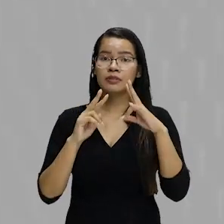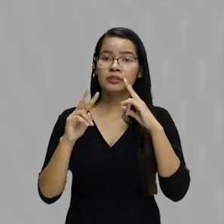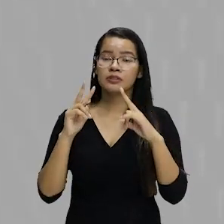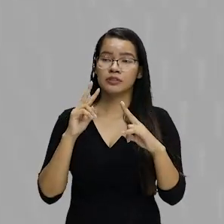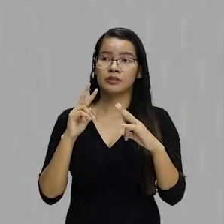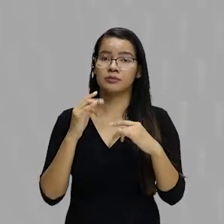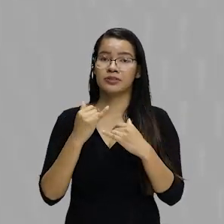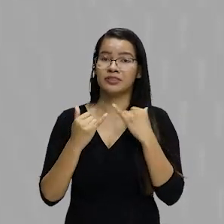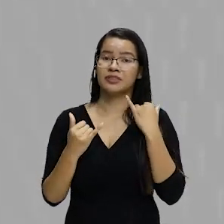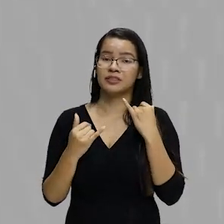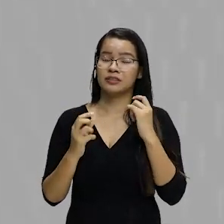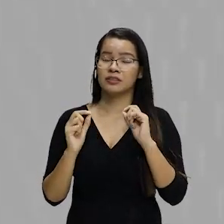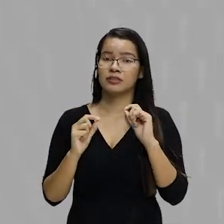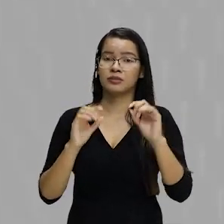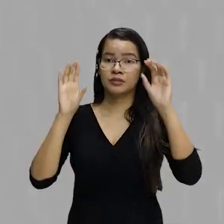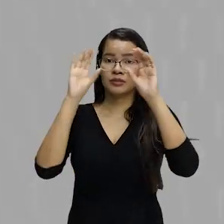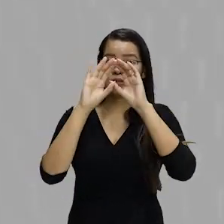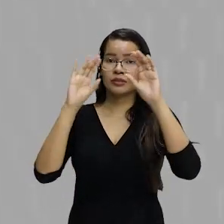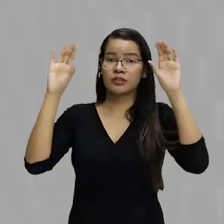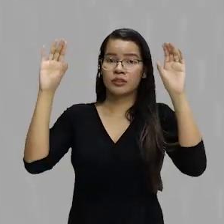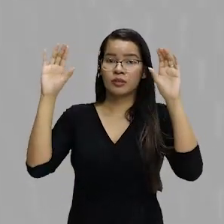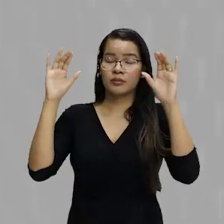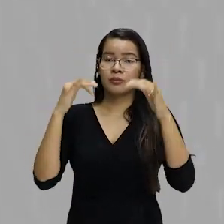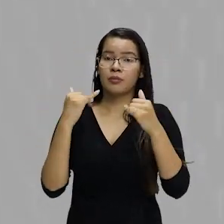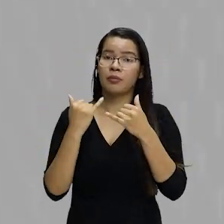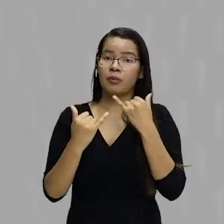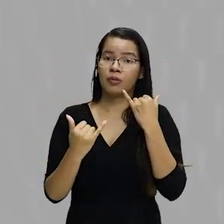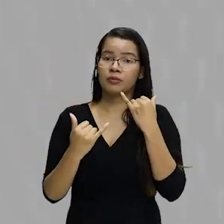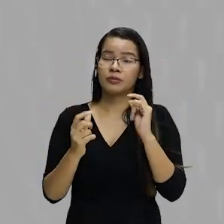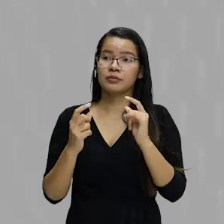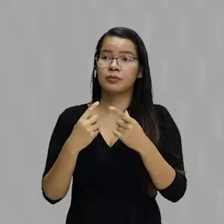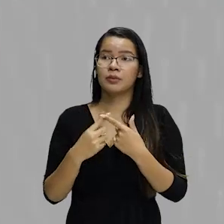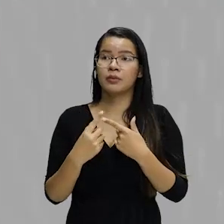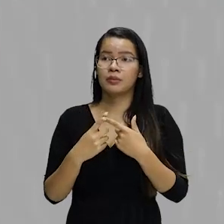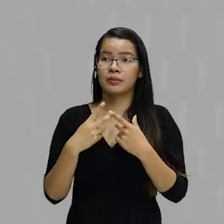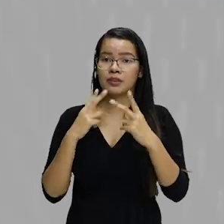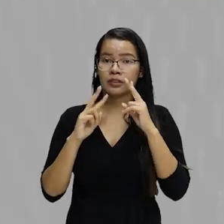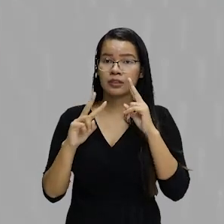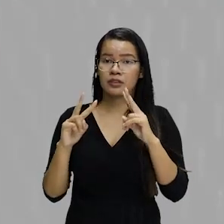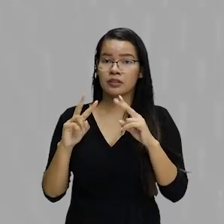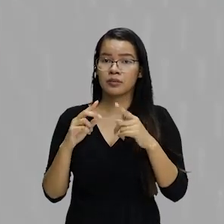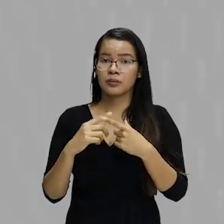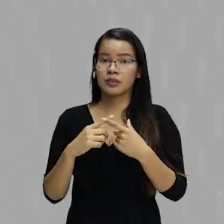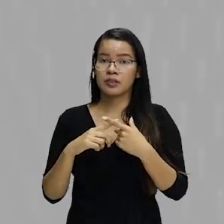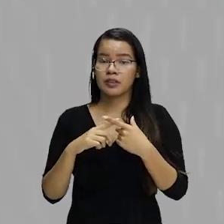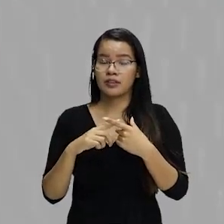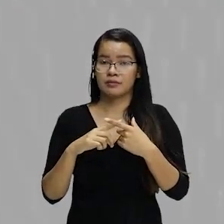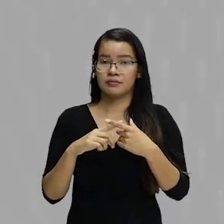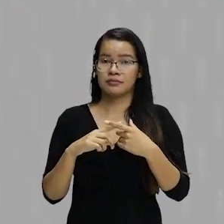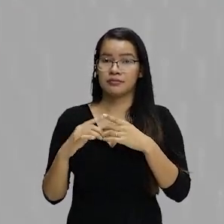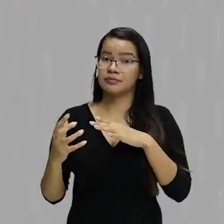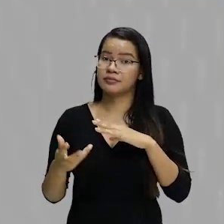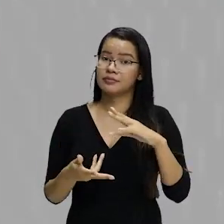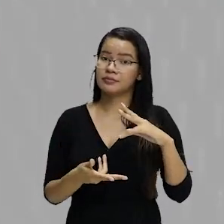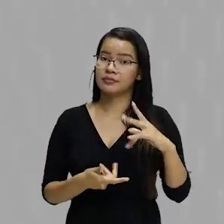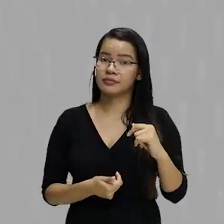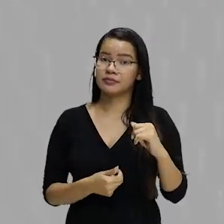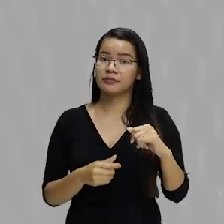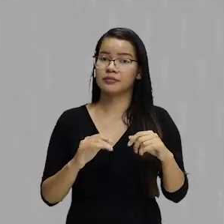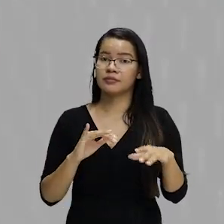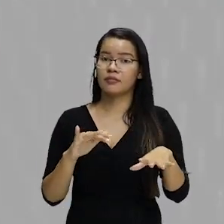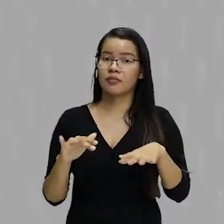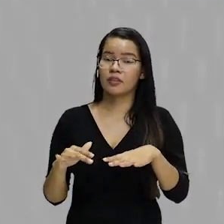do movimento do céu. Ok? Aparente por quê? Porque na verdade quem está se movimentando é a Terra, né? Mas a gente tem a ideia de que o céu está se movendo.